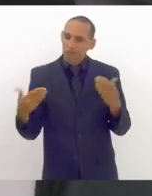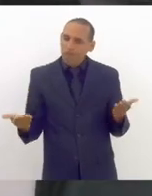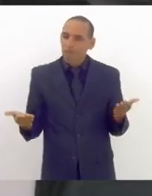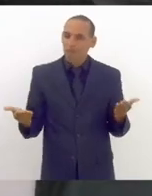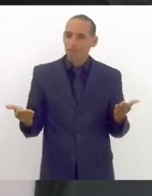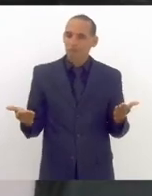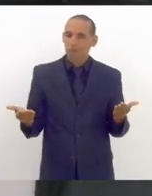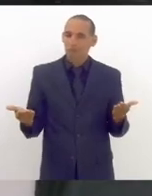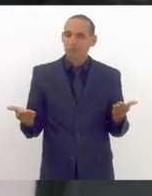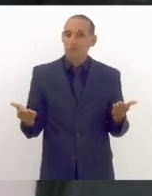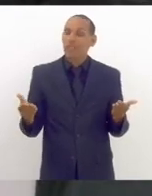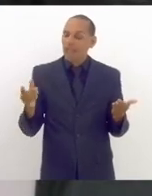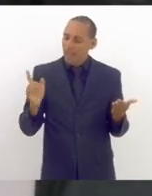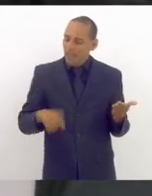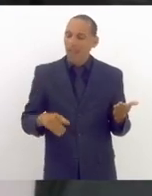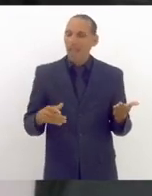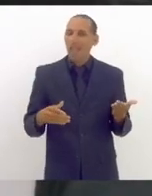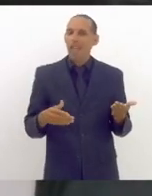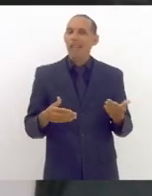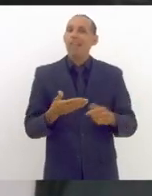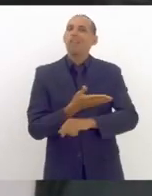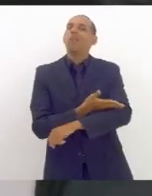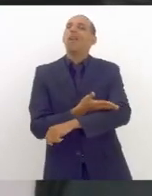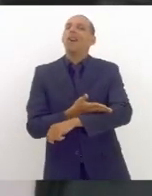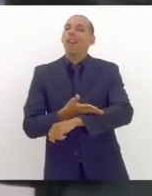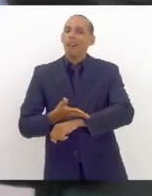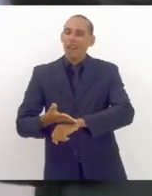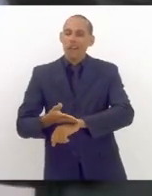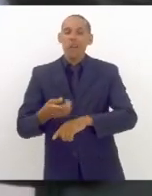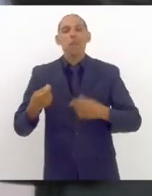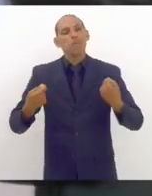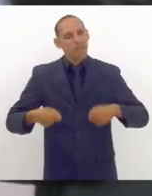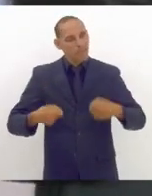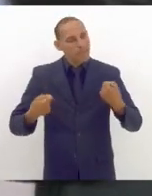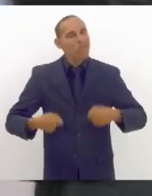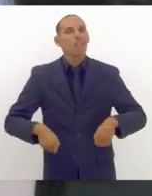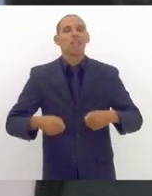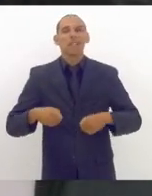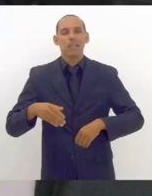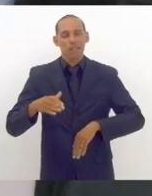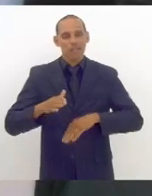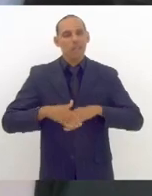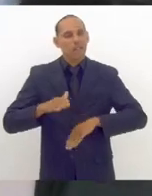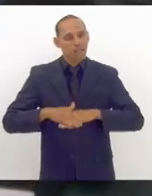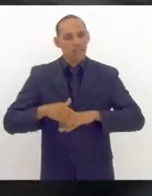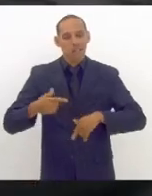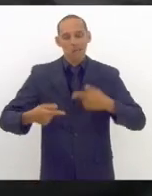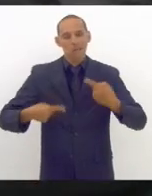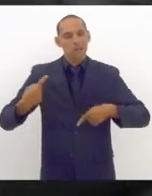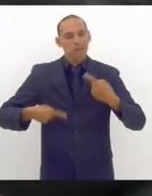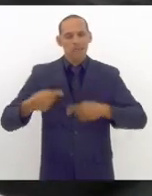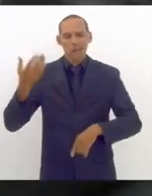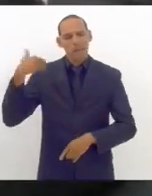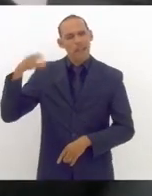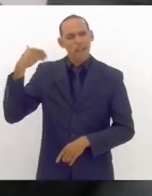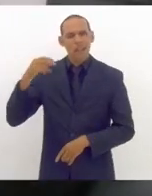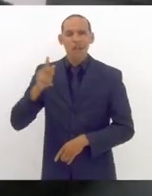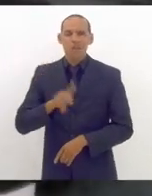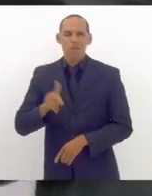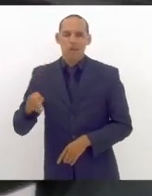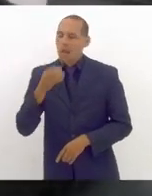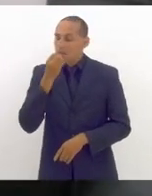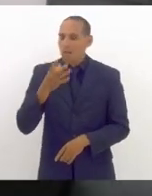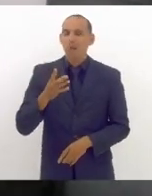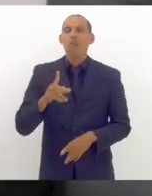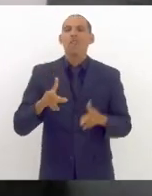é desse jeito que eu entendo que tem que fazer a boa política tive grandes professores lá no interior do